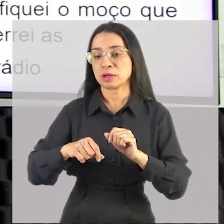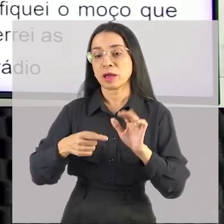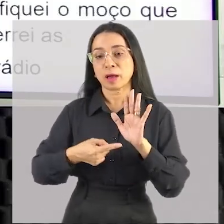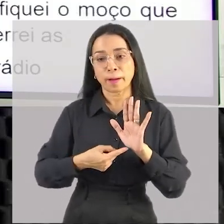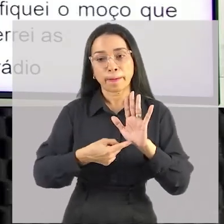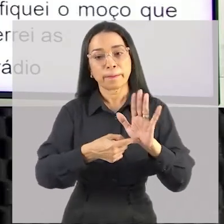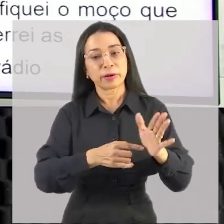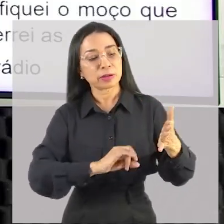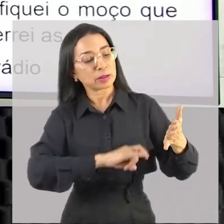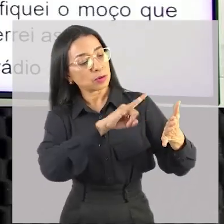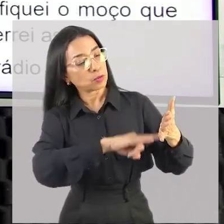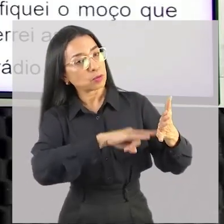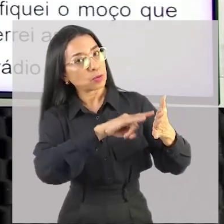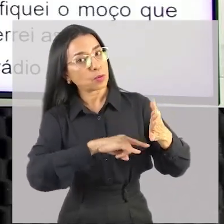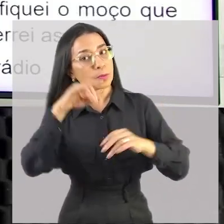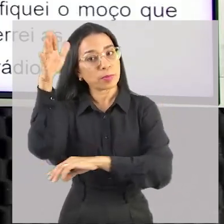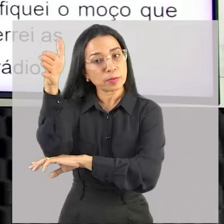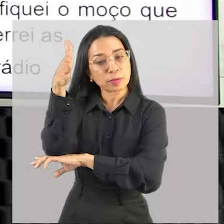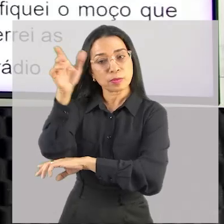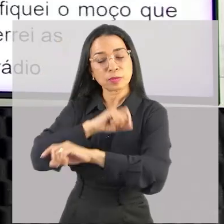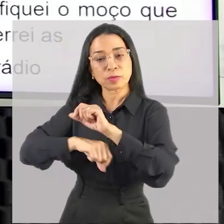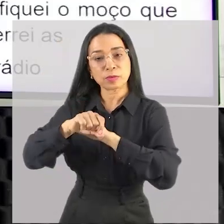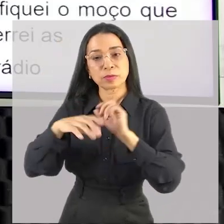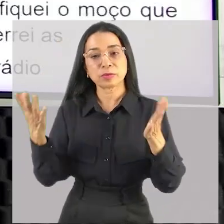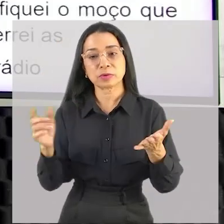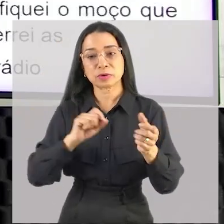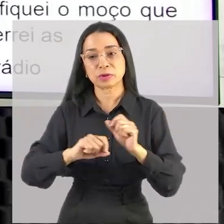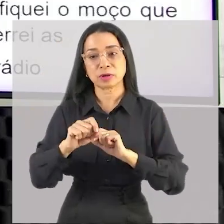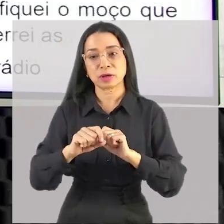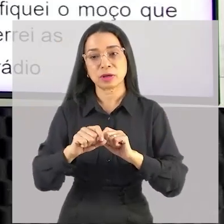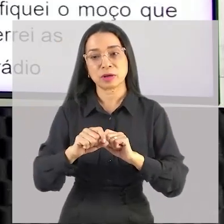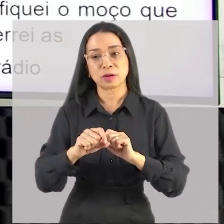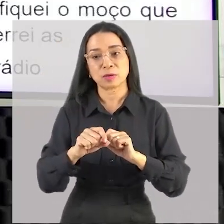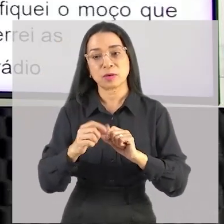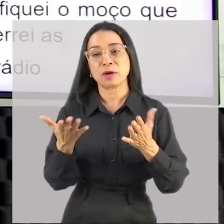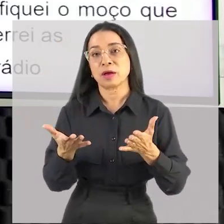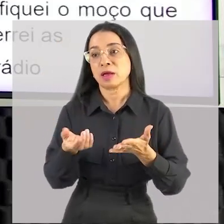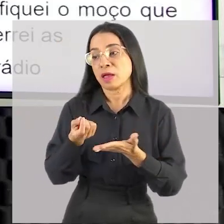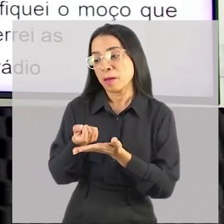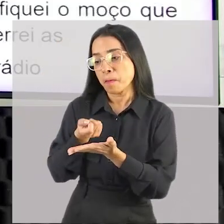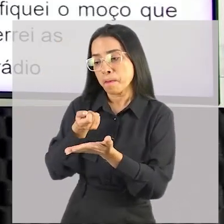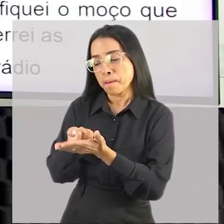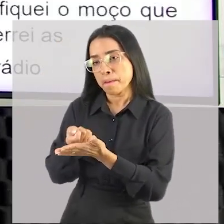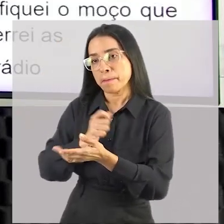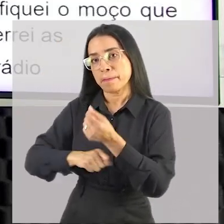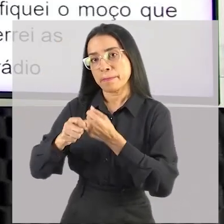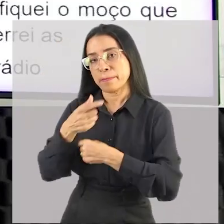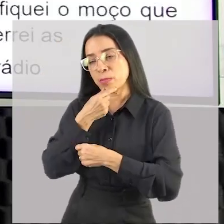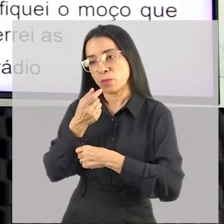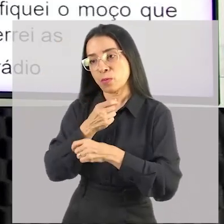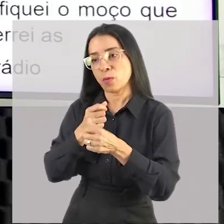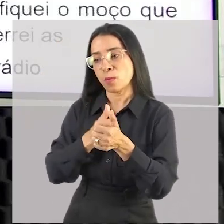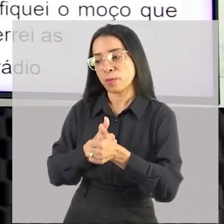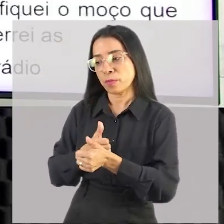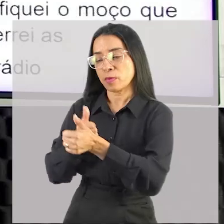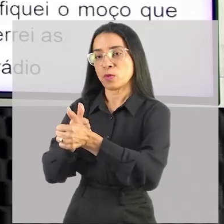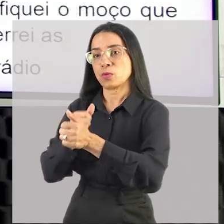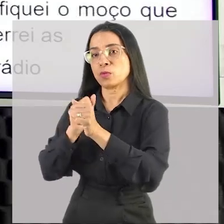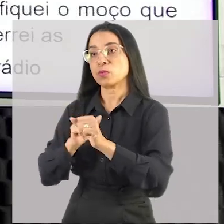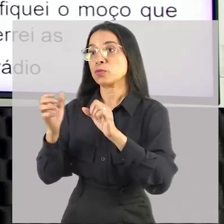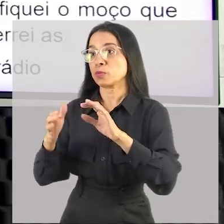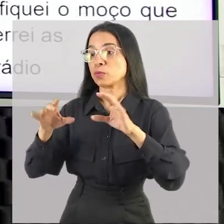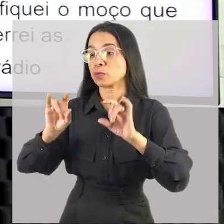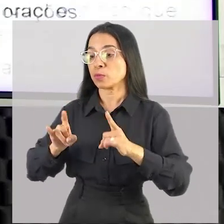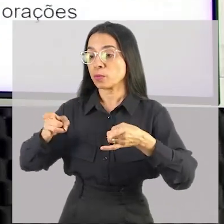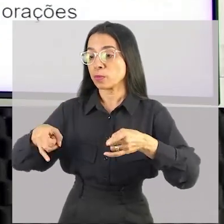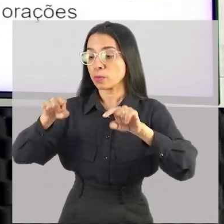ficha, gratifiquei o moço que me conduzia ao apartamento, descerrei as cortinas para a bela vista